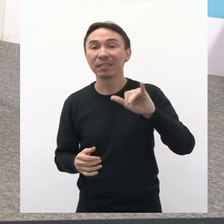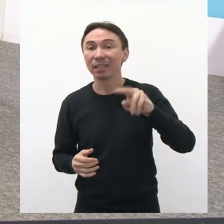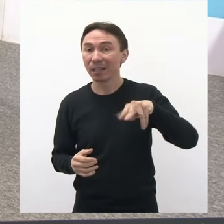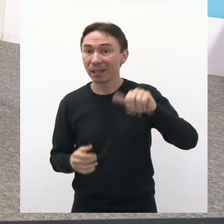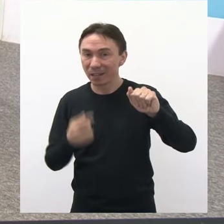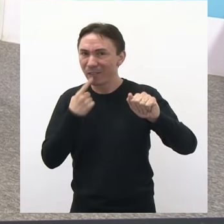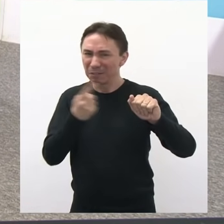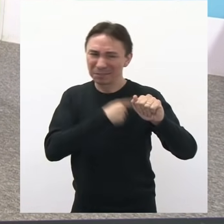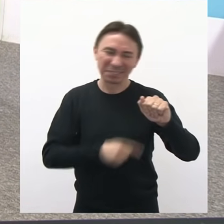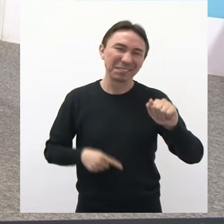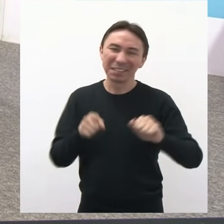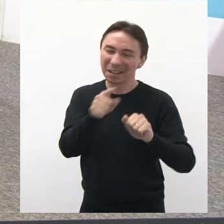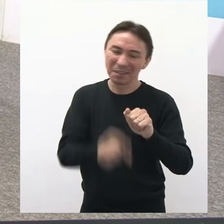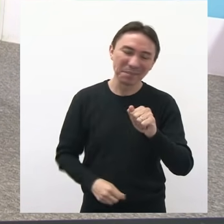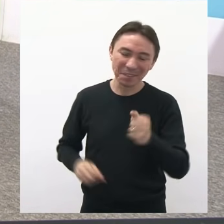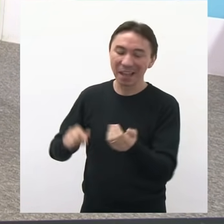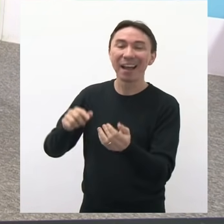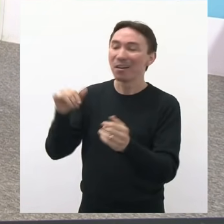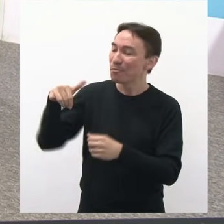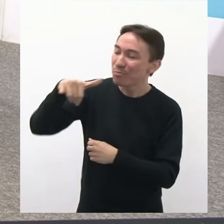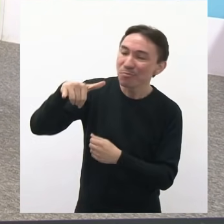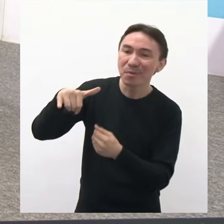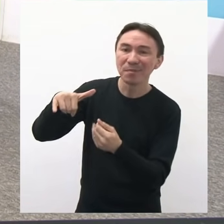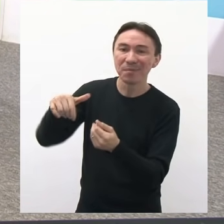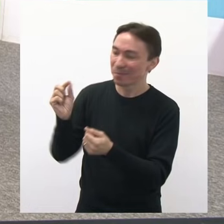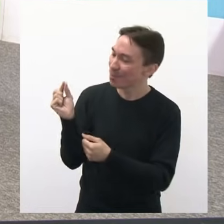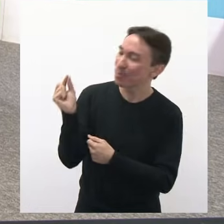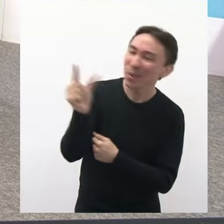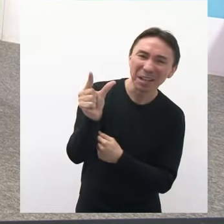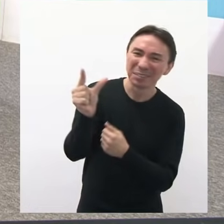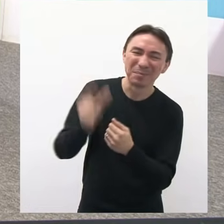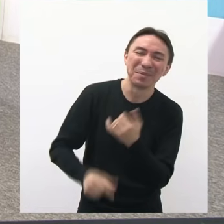avião aqui. Sim, ele voou aqui, ó, fez assim. Ó. É,